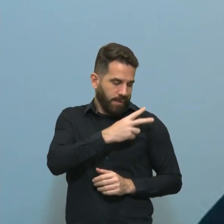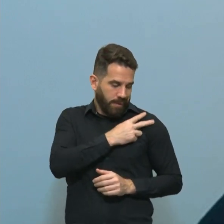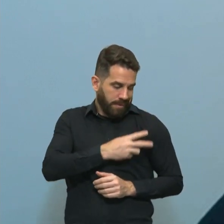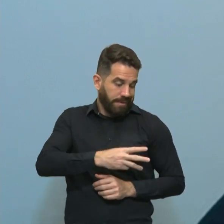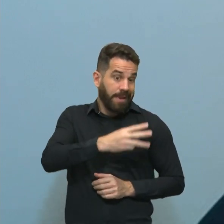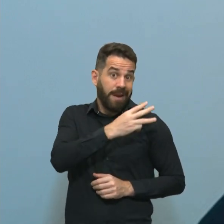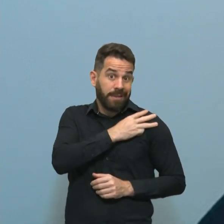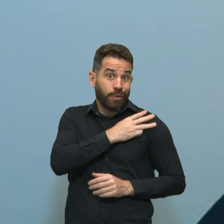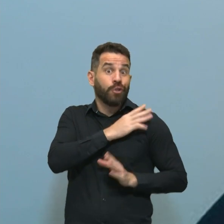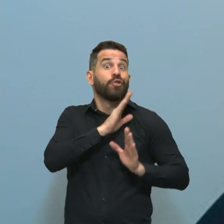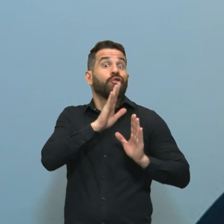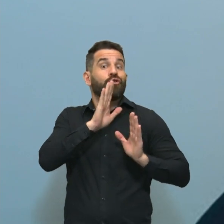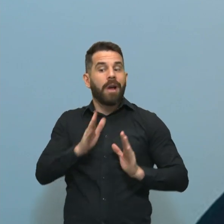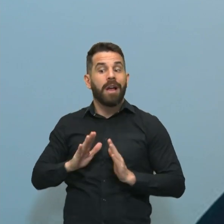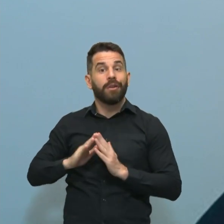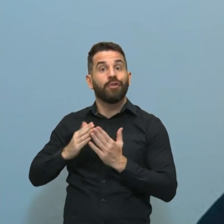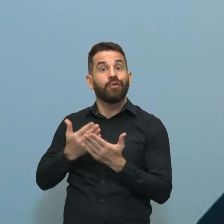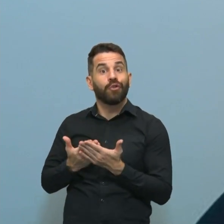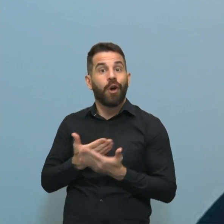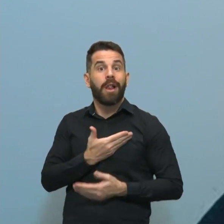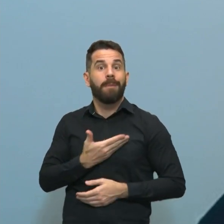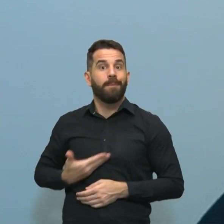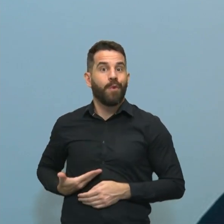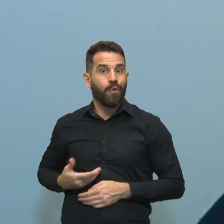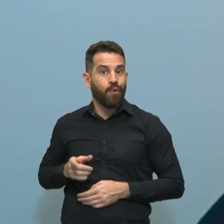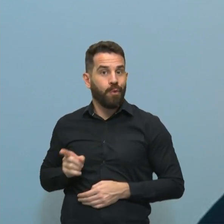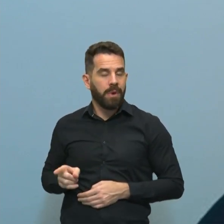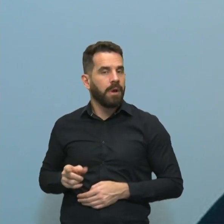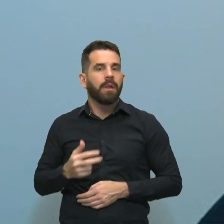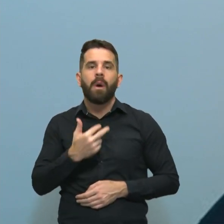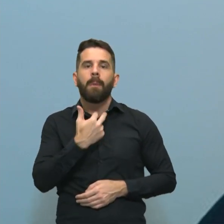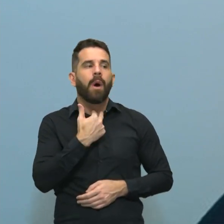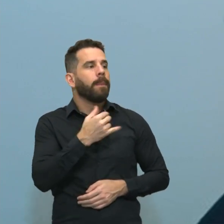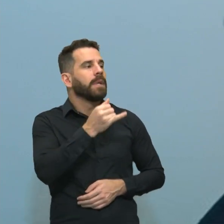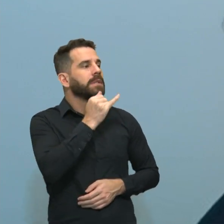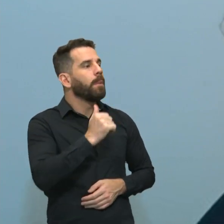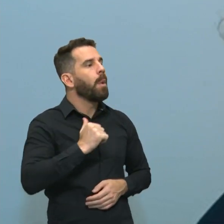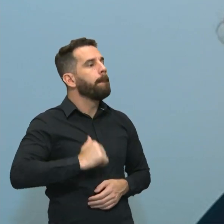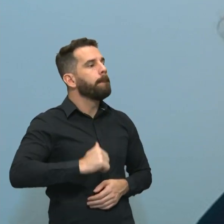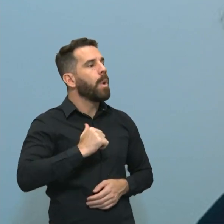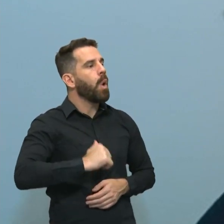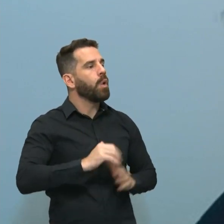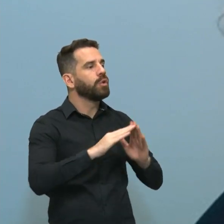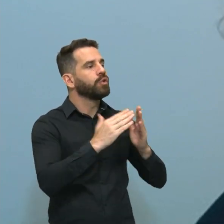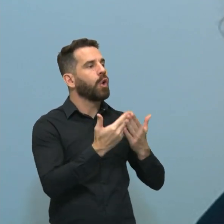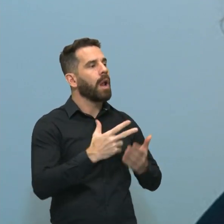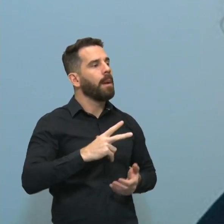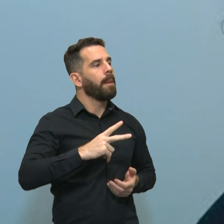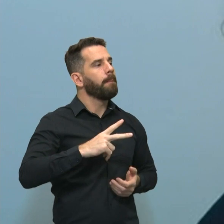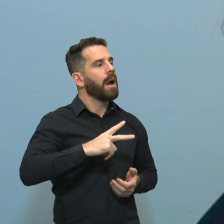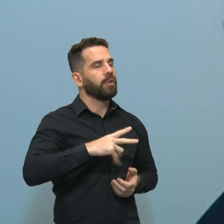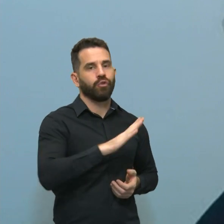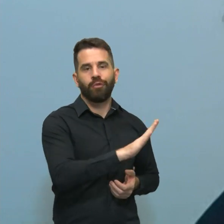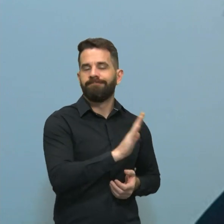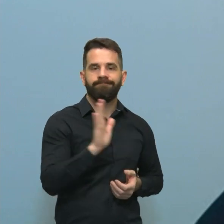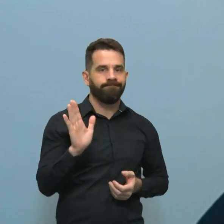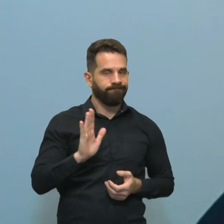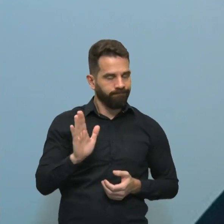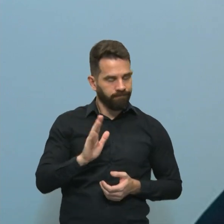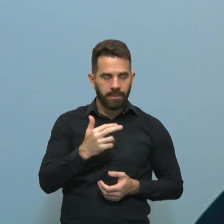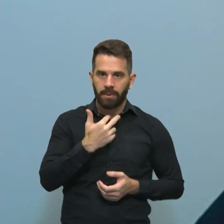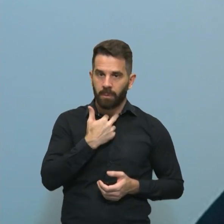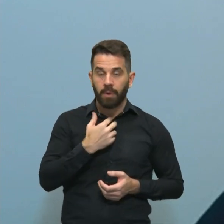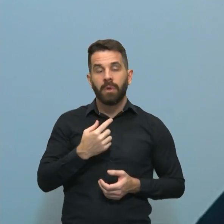pode ter cursado, por exemplo, como bolsista em uma escola particular. Ele tem que ter feito os 3 anos ou 4, se for de Instituto Federal,